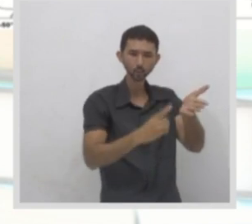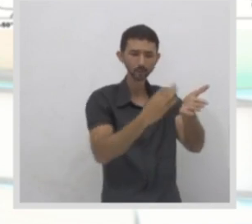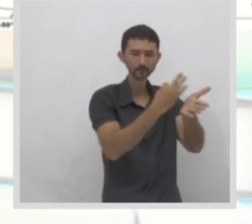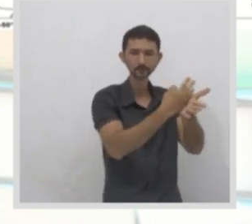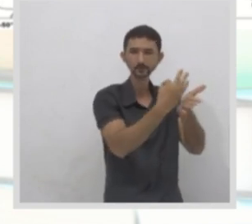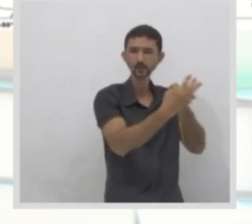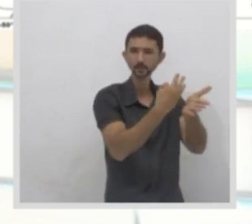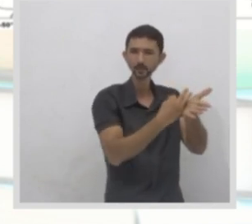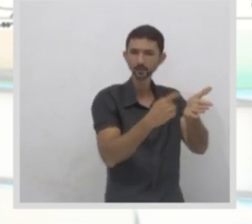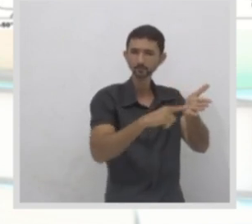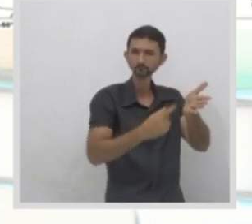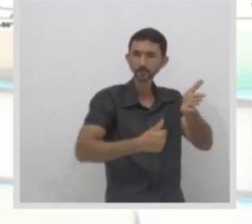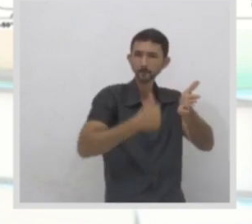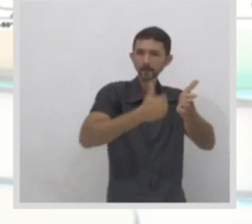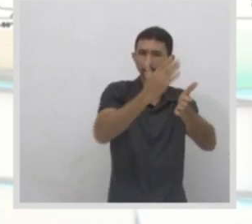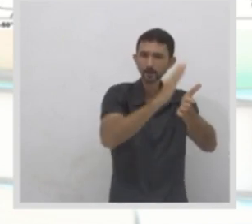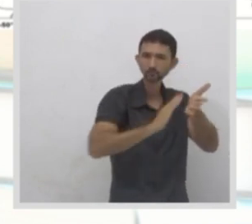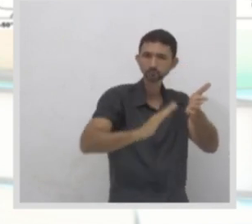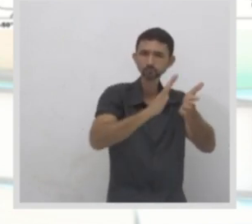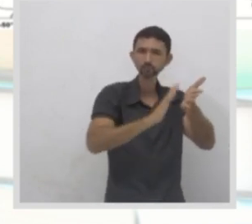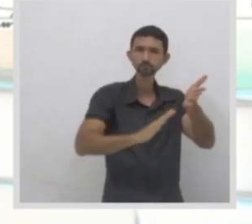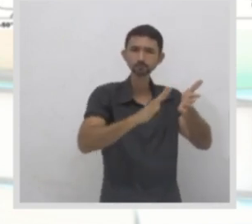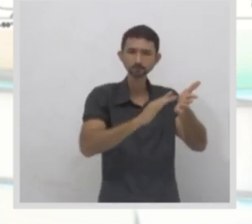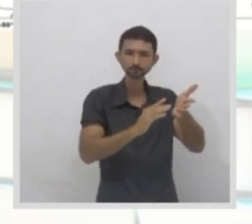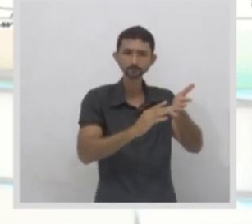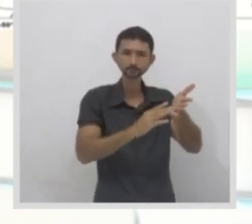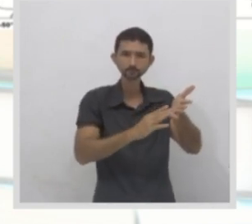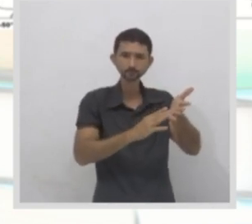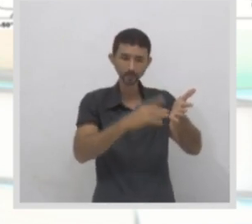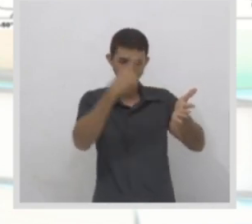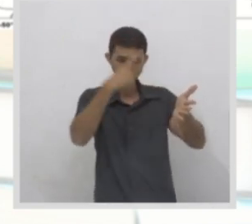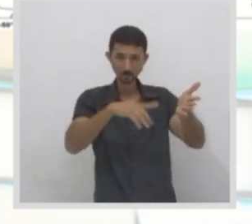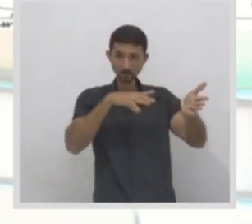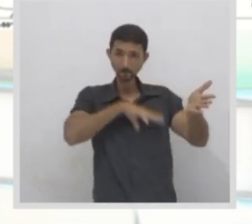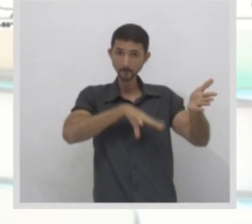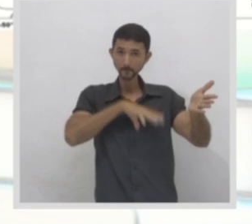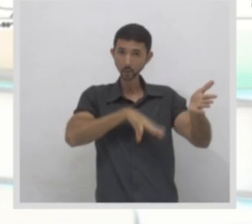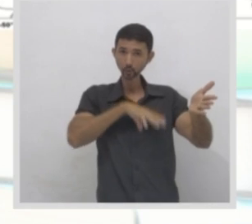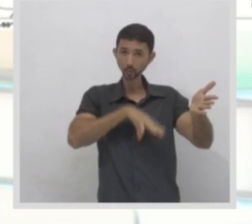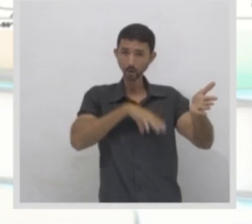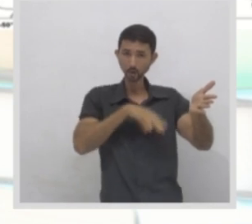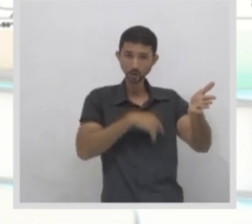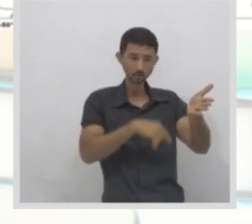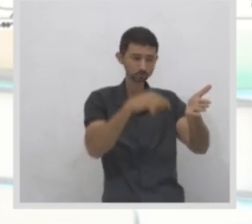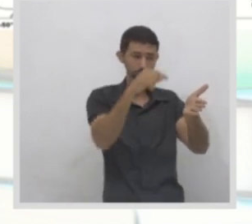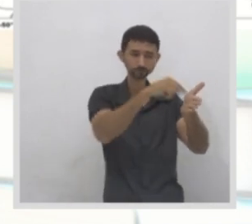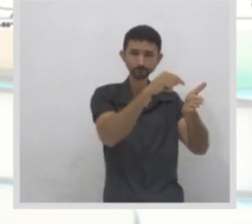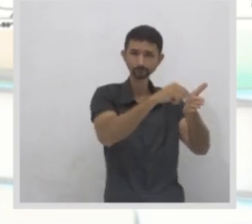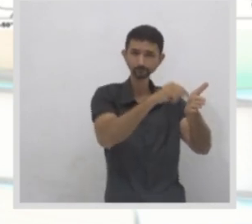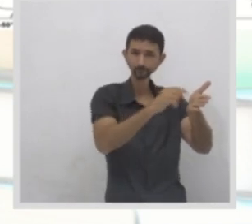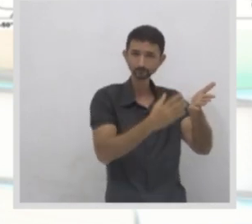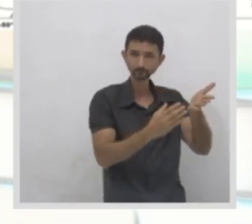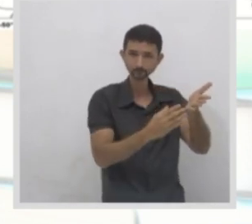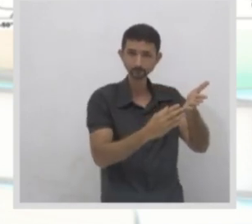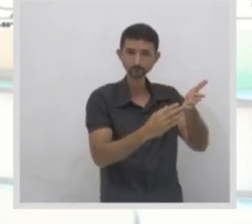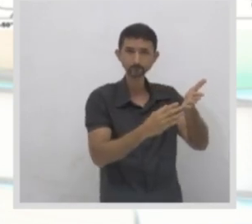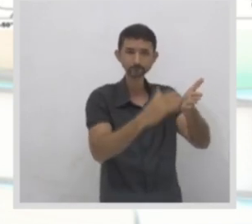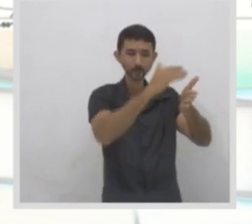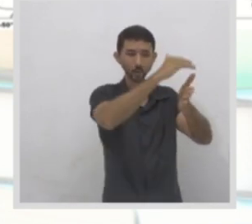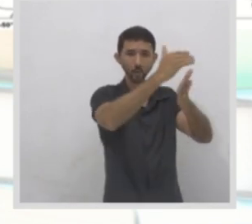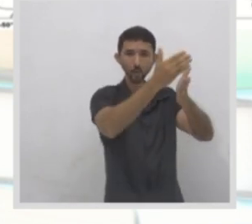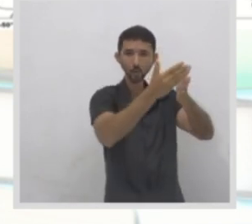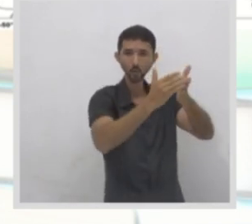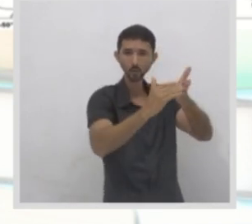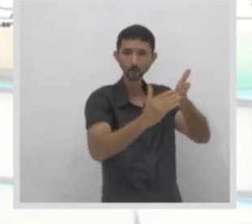primeira porção territorial, sob o domínio de Portugal, nós temos dentro desse território as chamadas